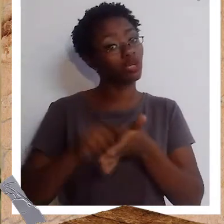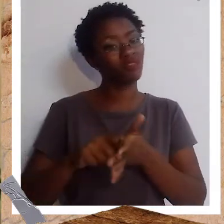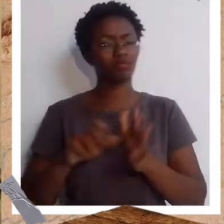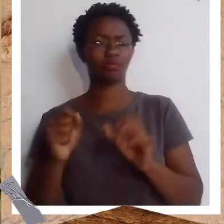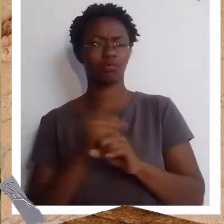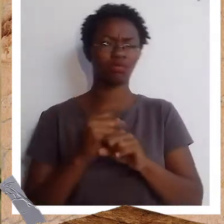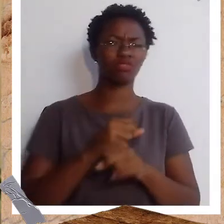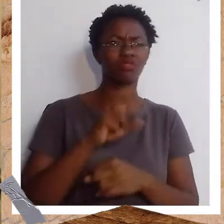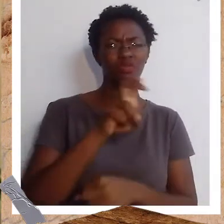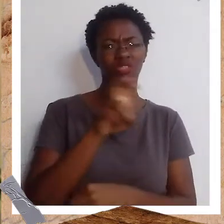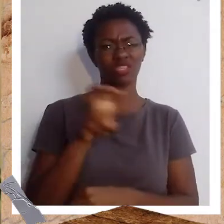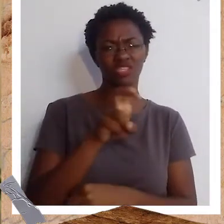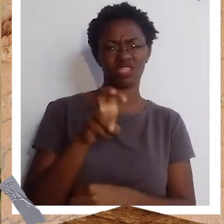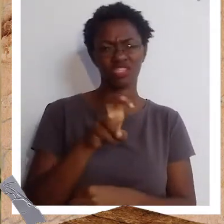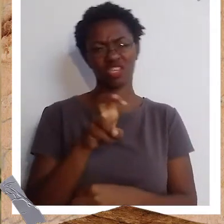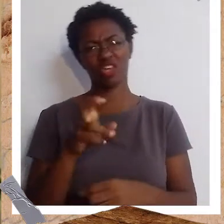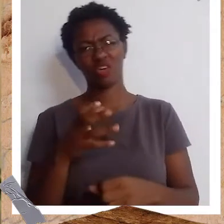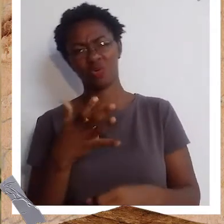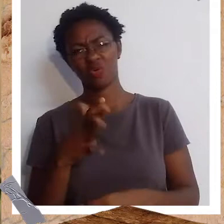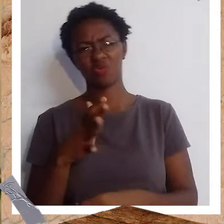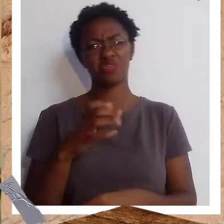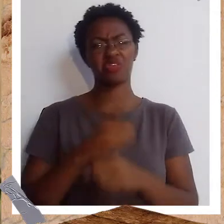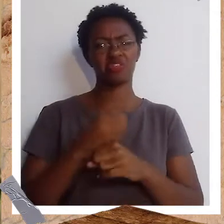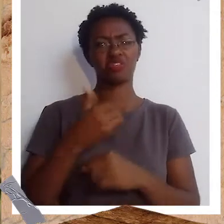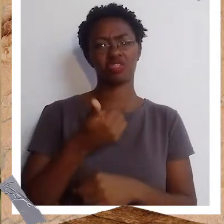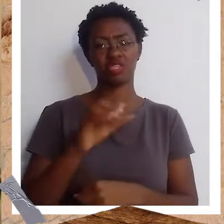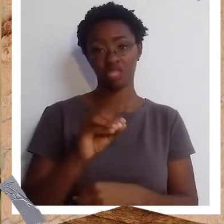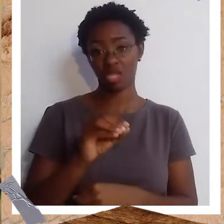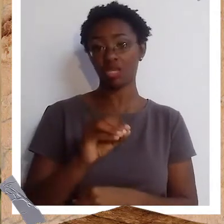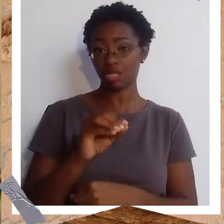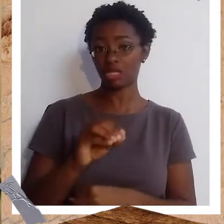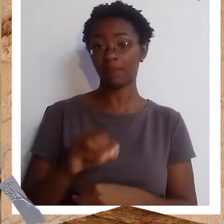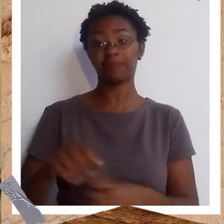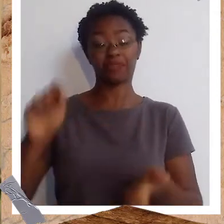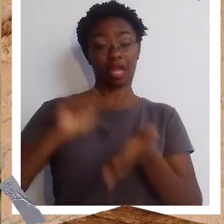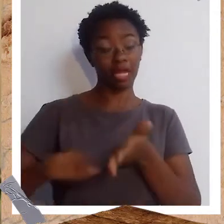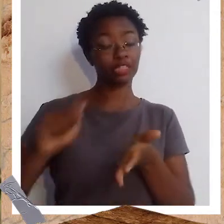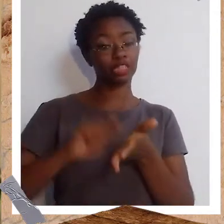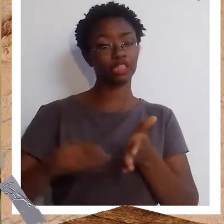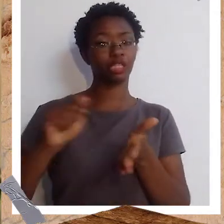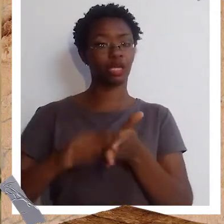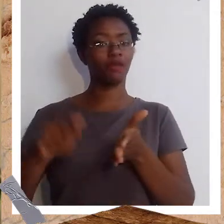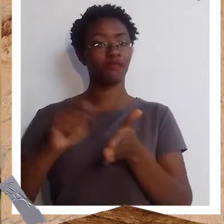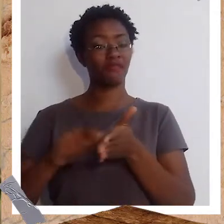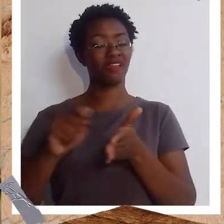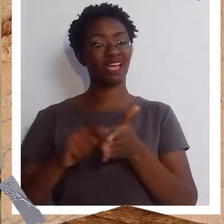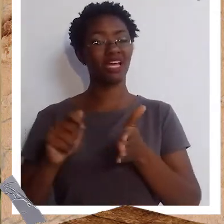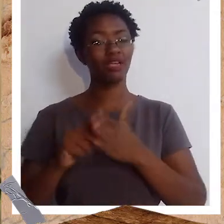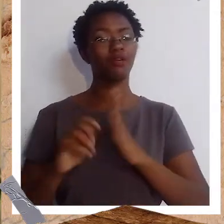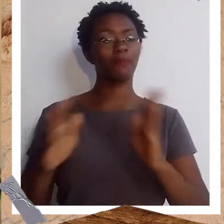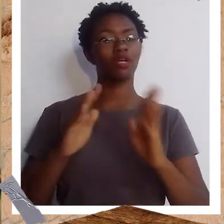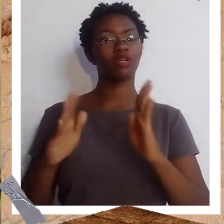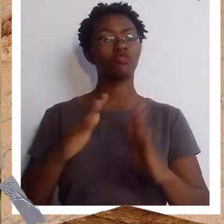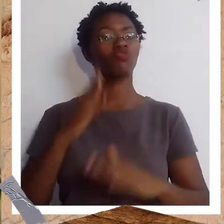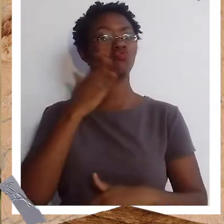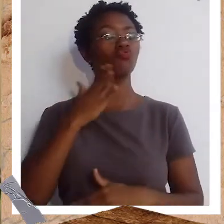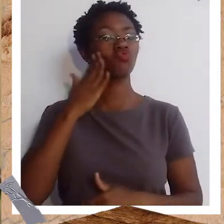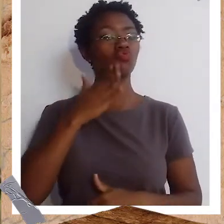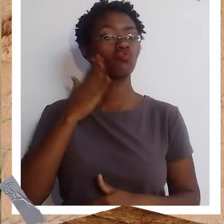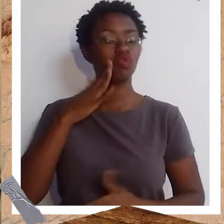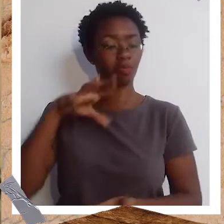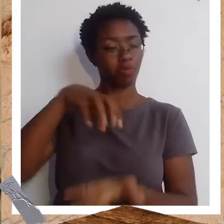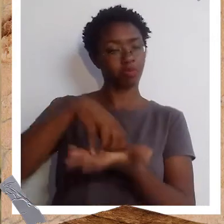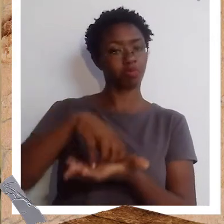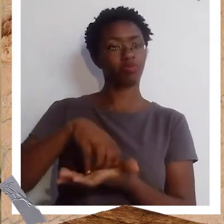60, o livro é publicado em 1960, ela está escrevendo isso no auge, né, de um discurso, seja da cidade de São Paulo,